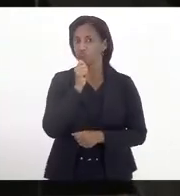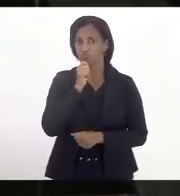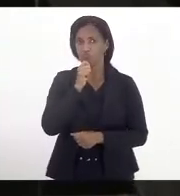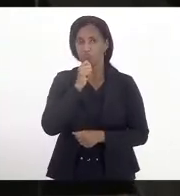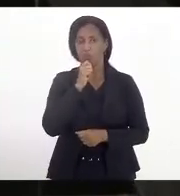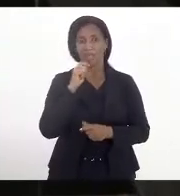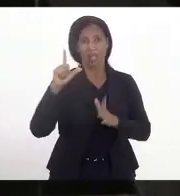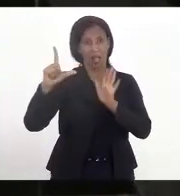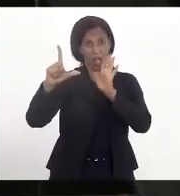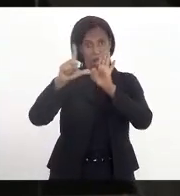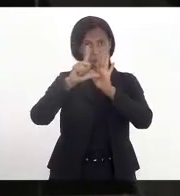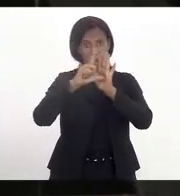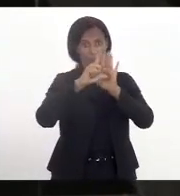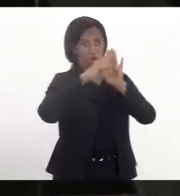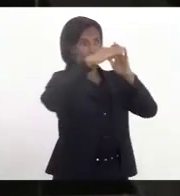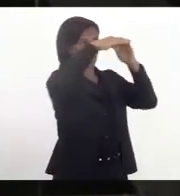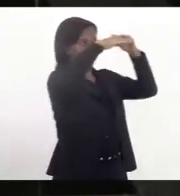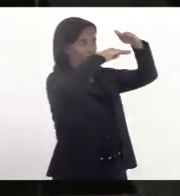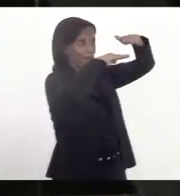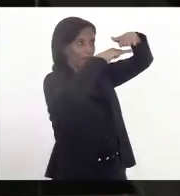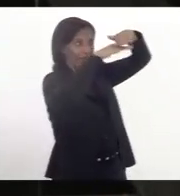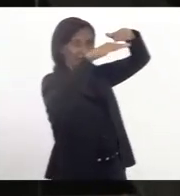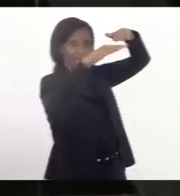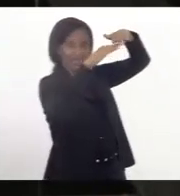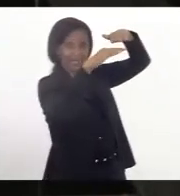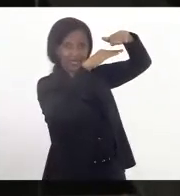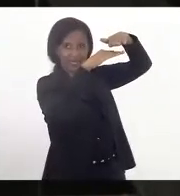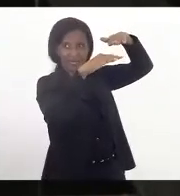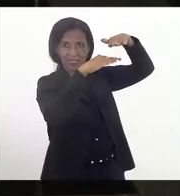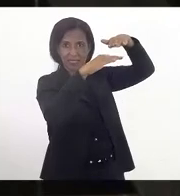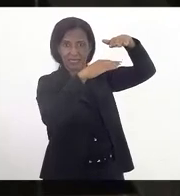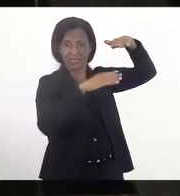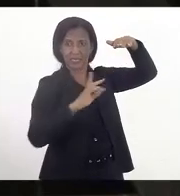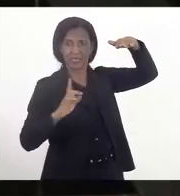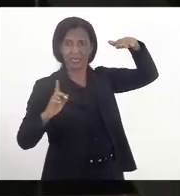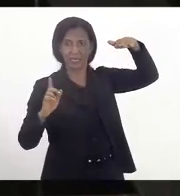marquises são Abril por aquele de